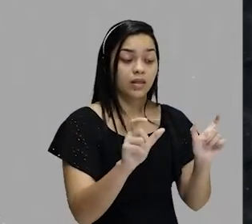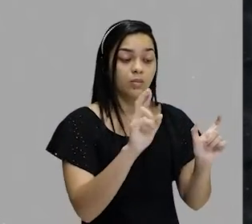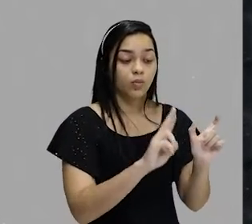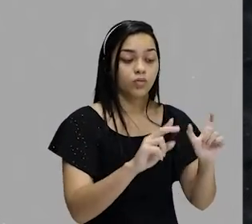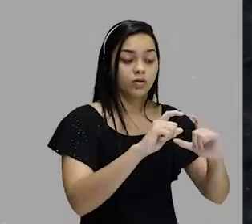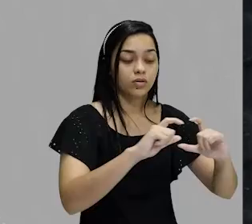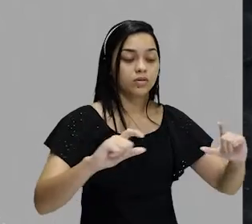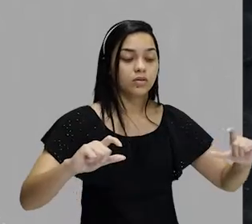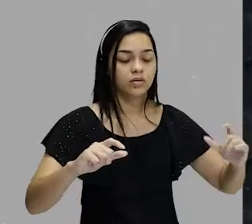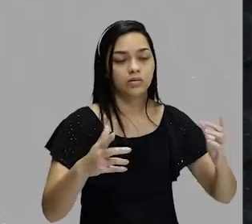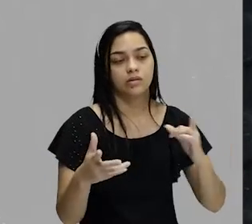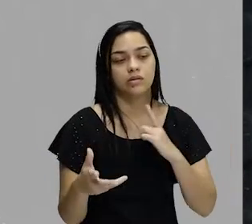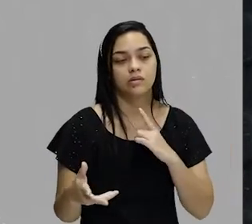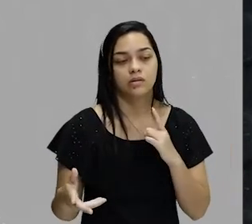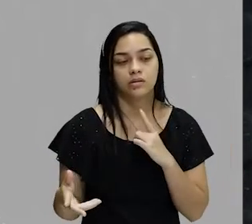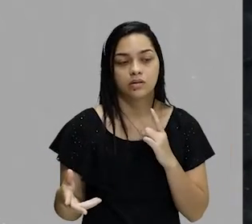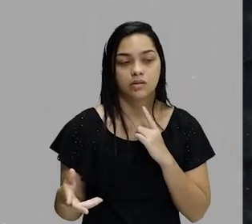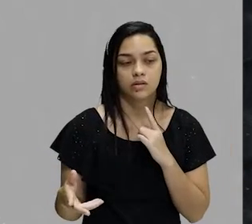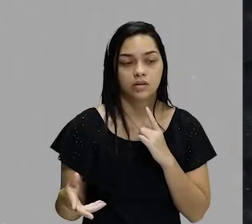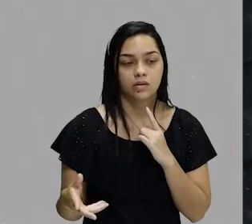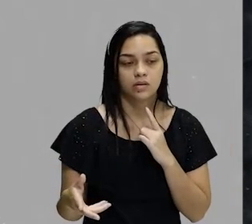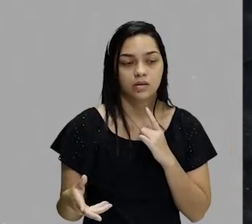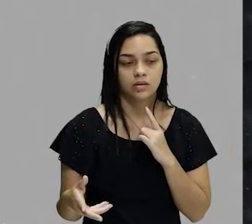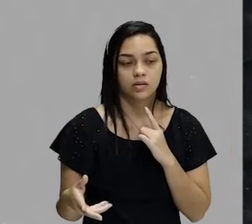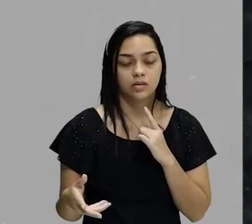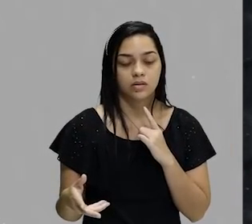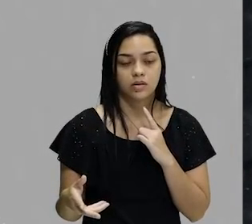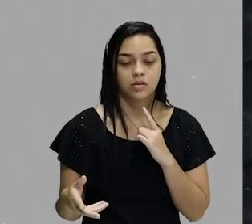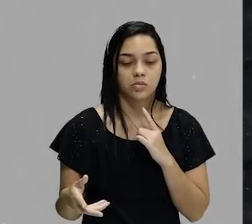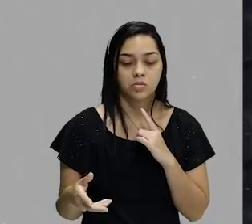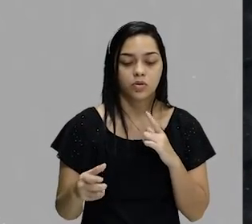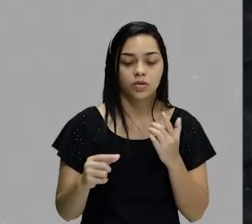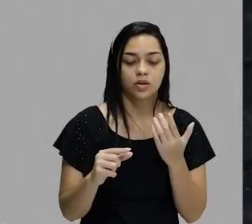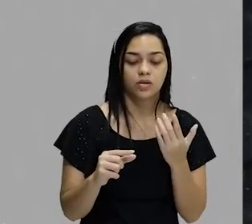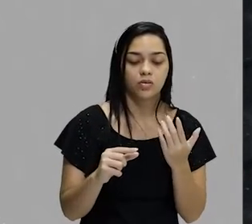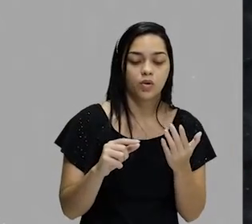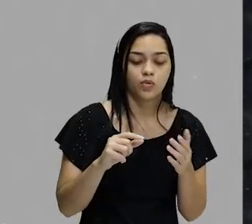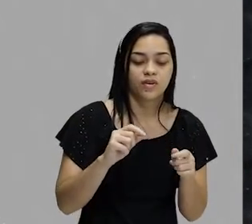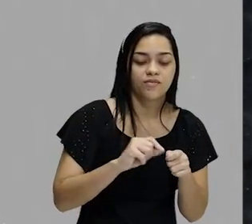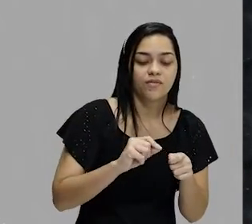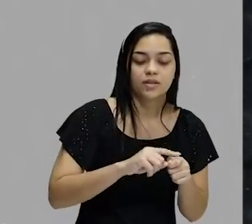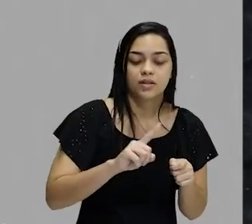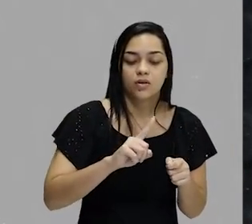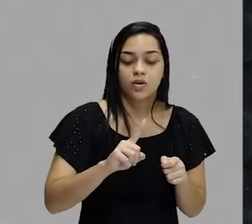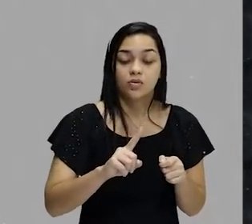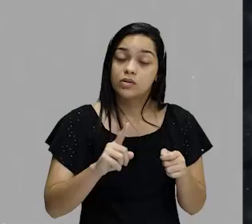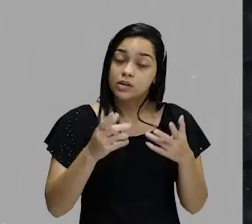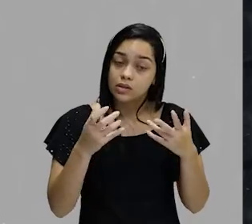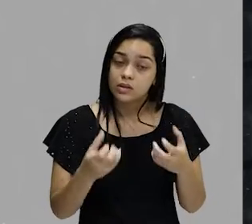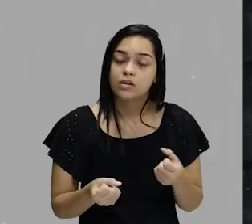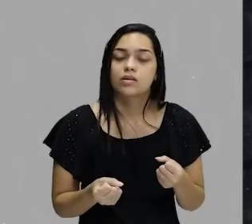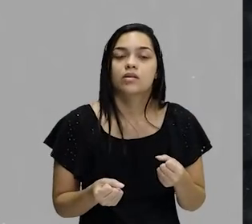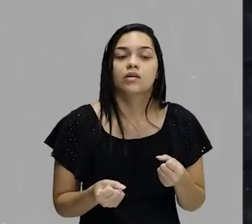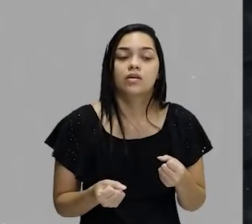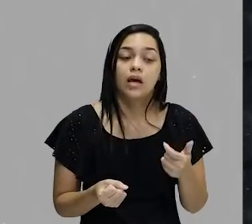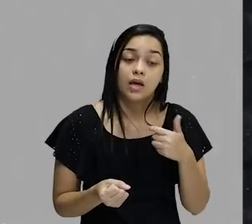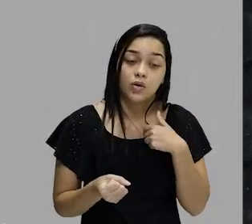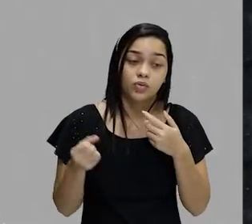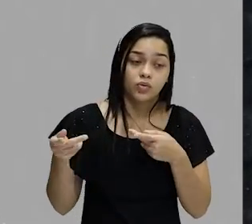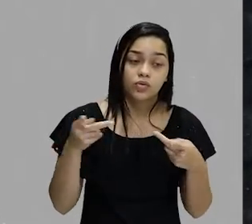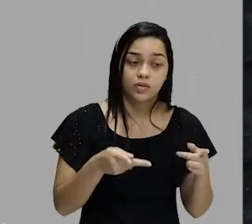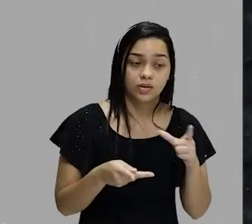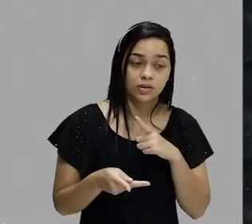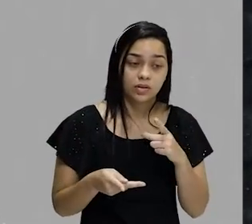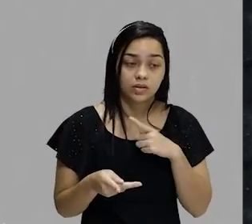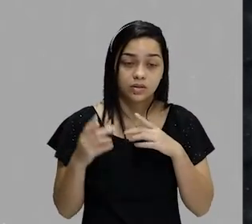oração que não é o autor da ação, é o que sofre a ação, certo? Aí eu te convido a